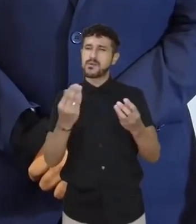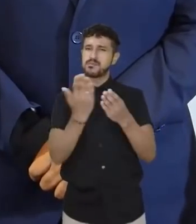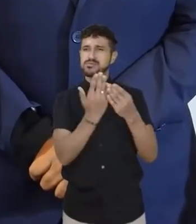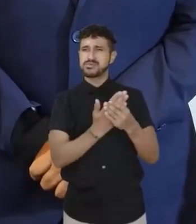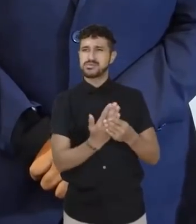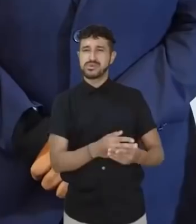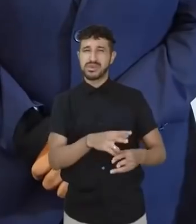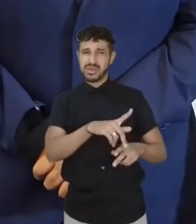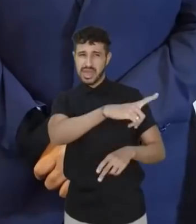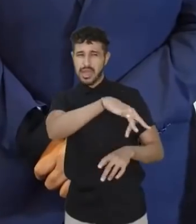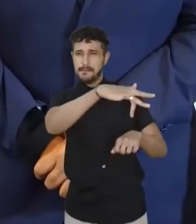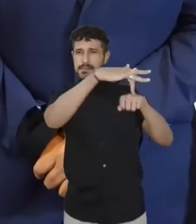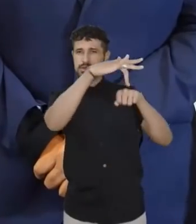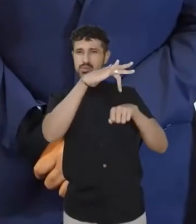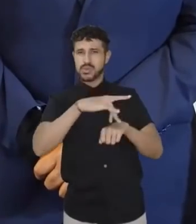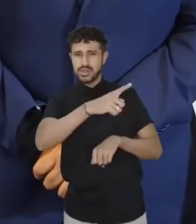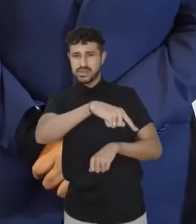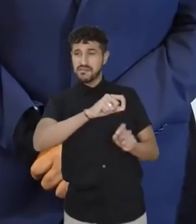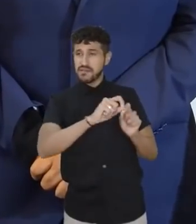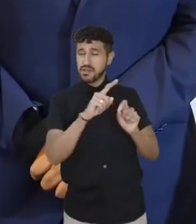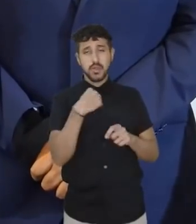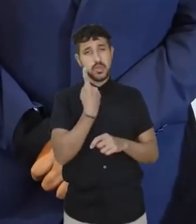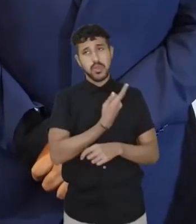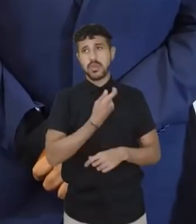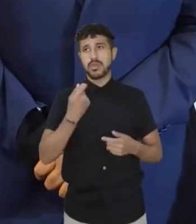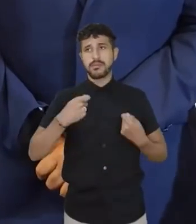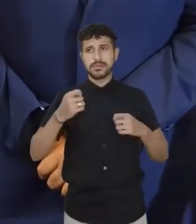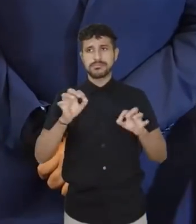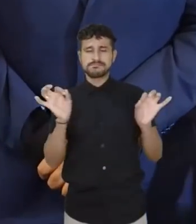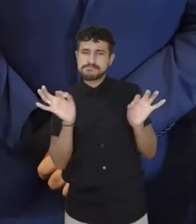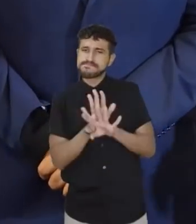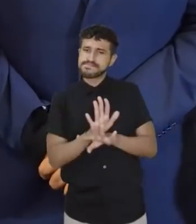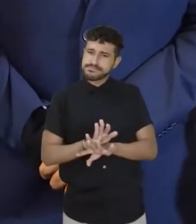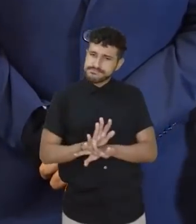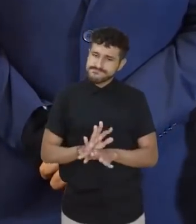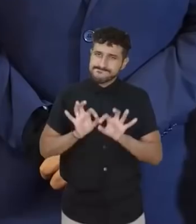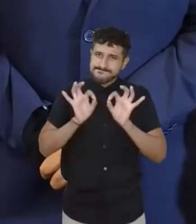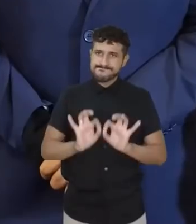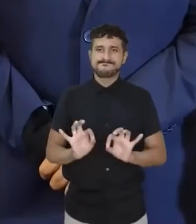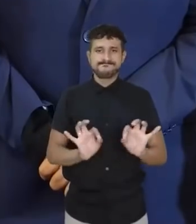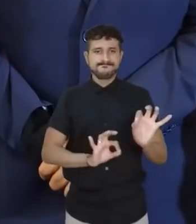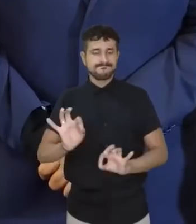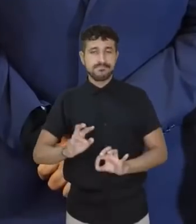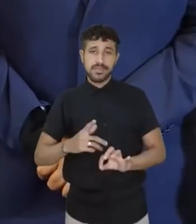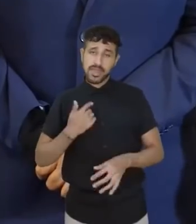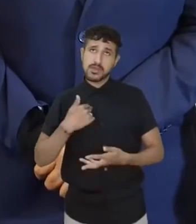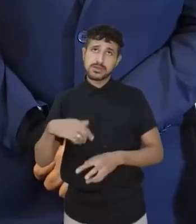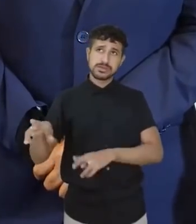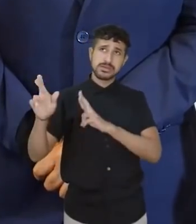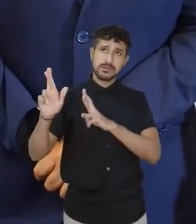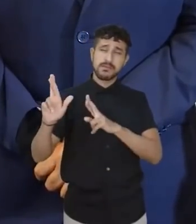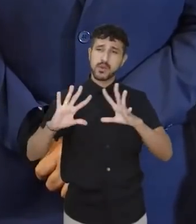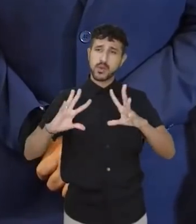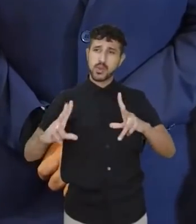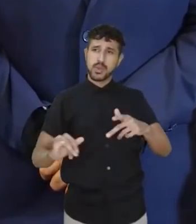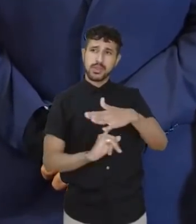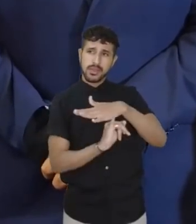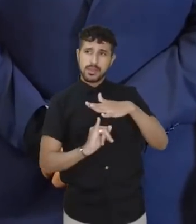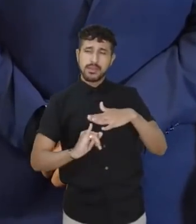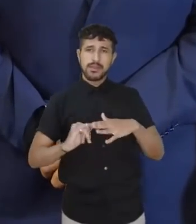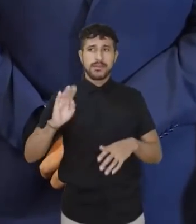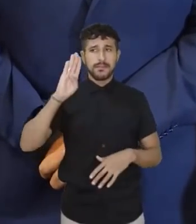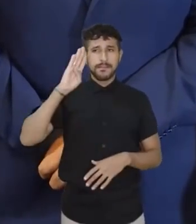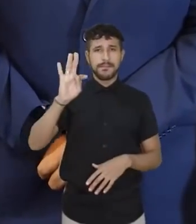fazem, né? Então, a gente tem que preparar bem, estruturar bem. E eu espero que as instituições, principalmente o